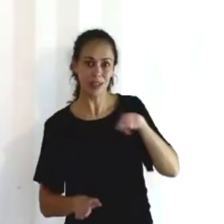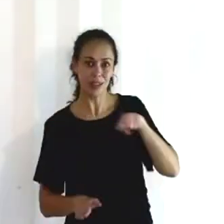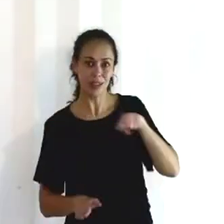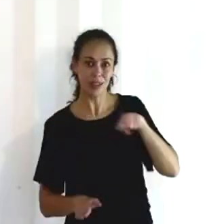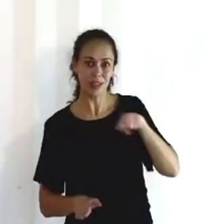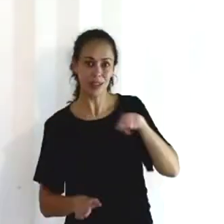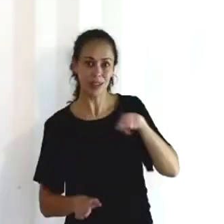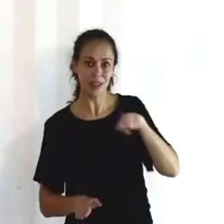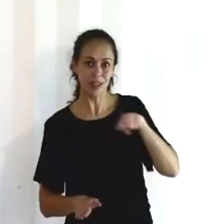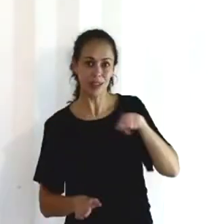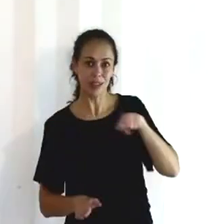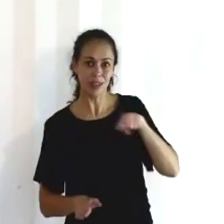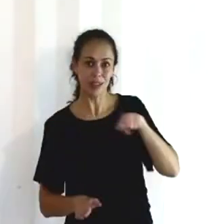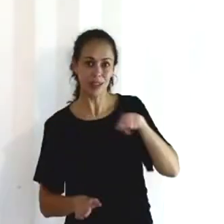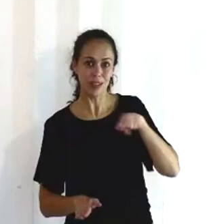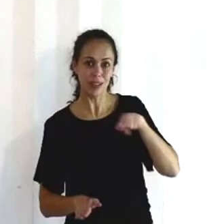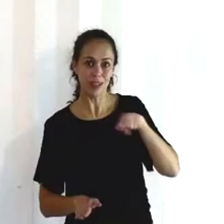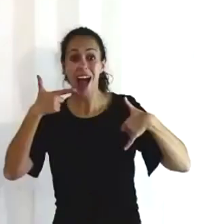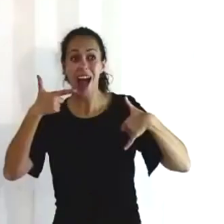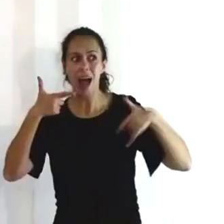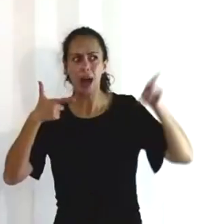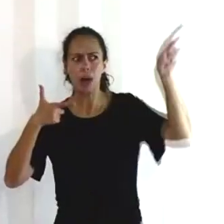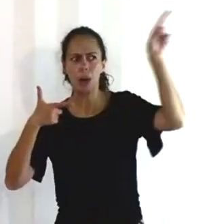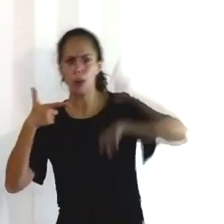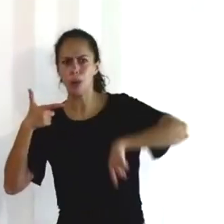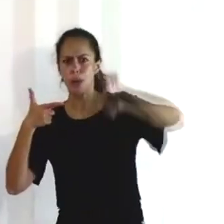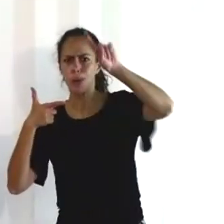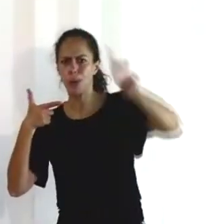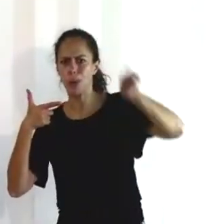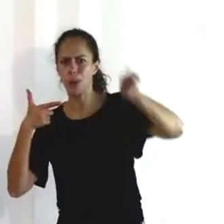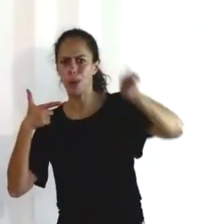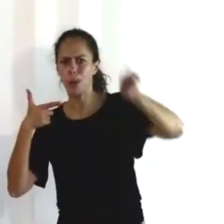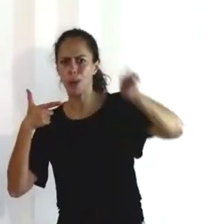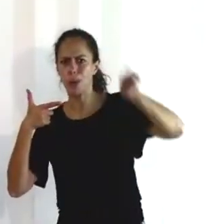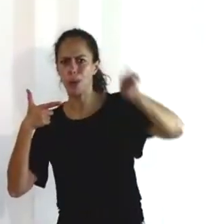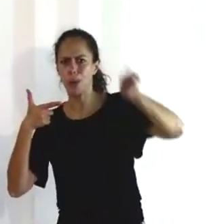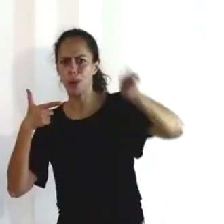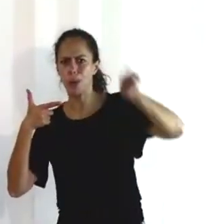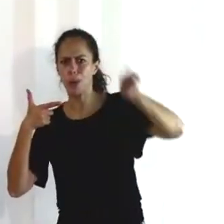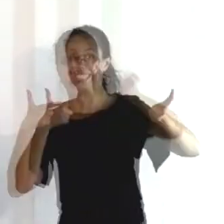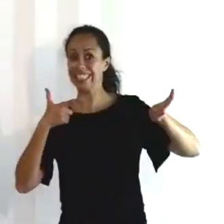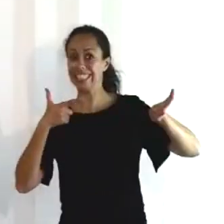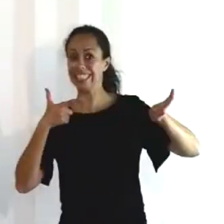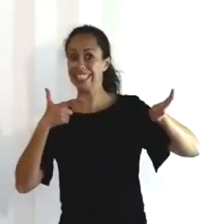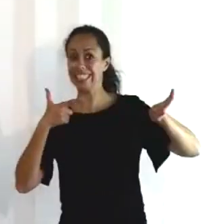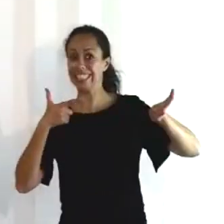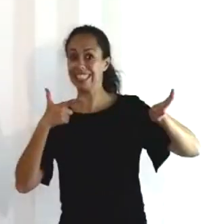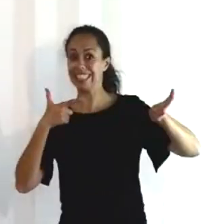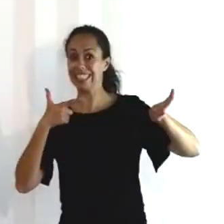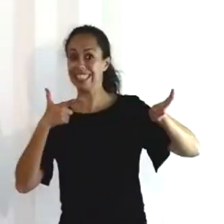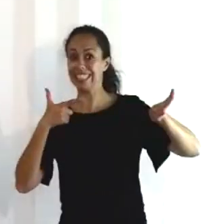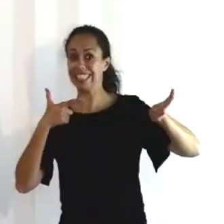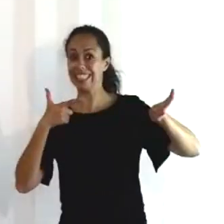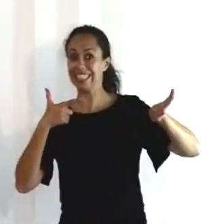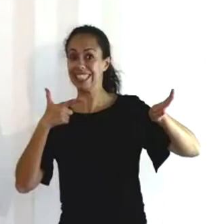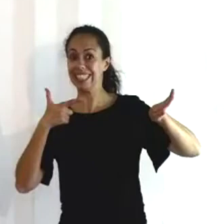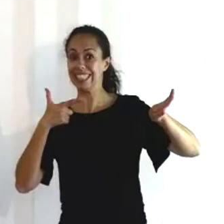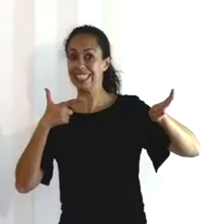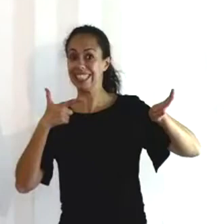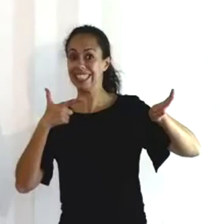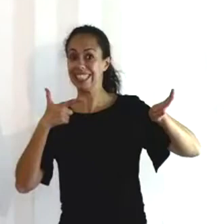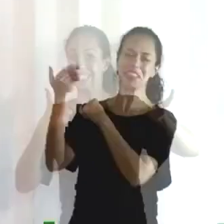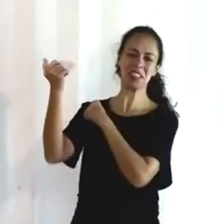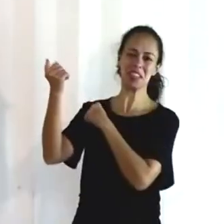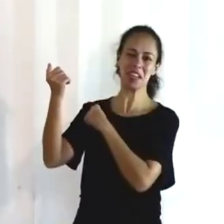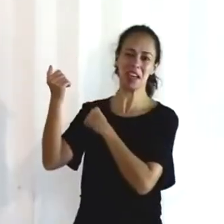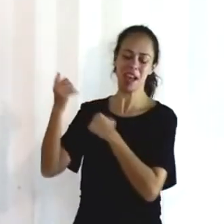desenho possa receber um X bem grande. Nós não fomos chamados, irmãos, para a amargura, para a raiz de amargura